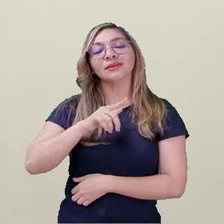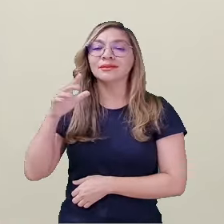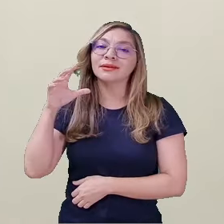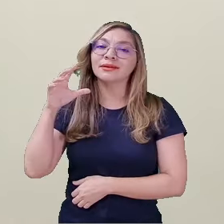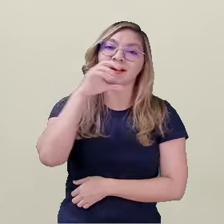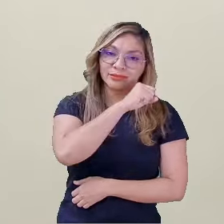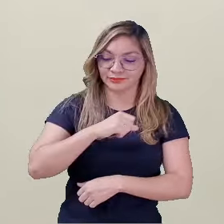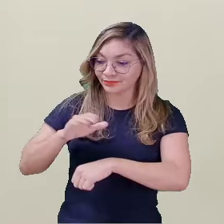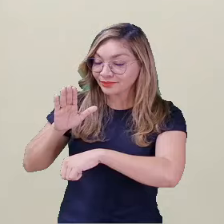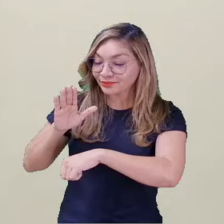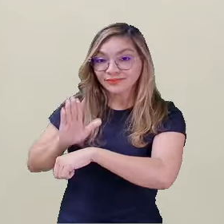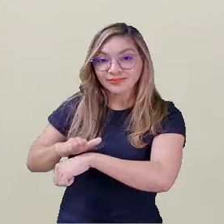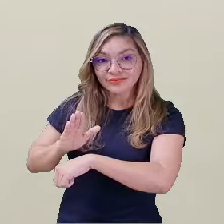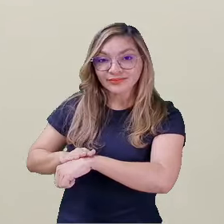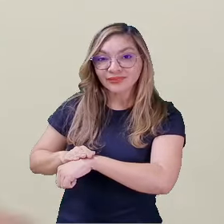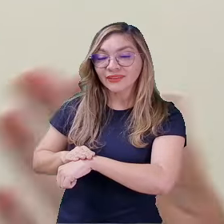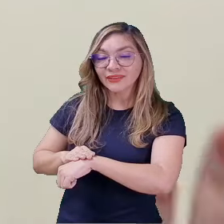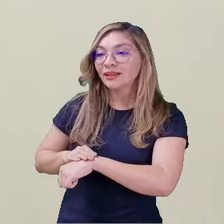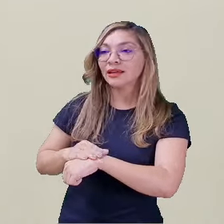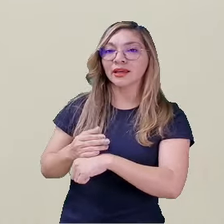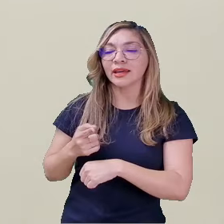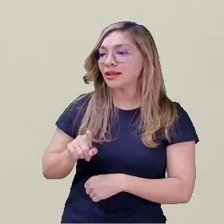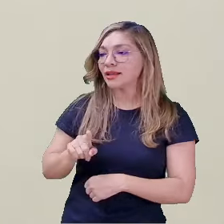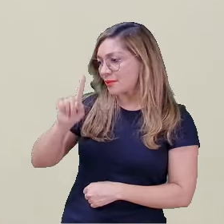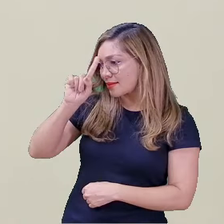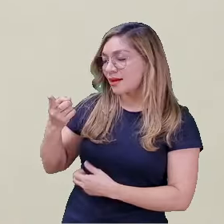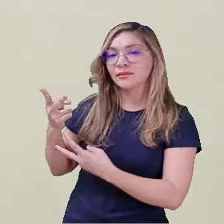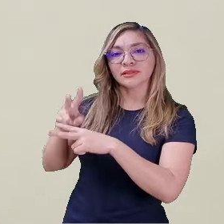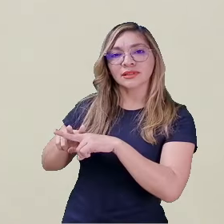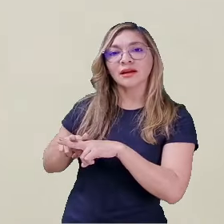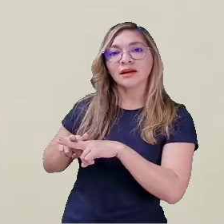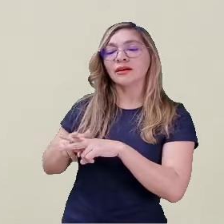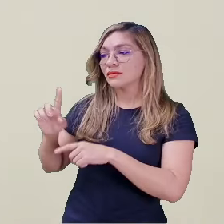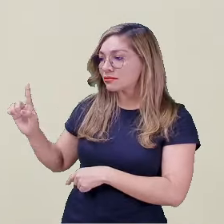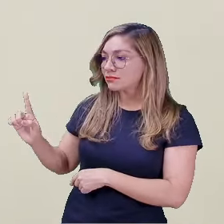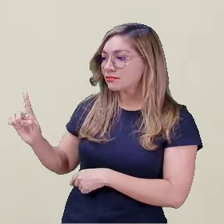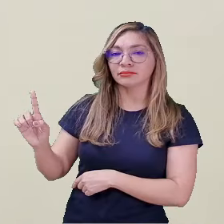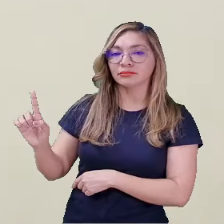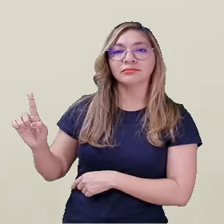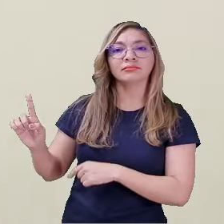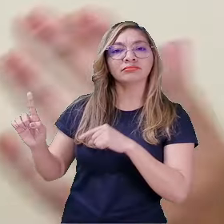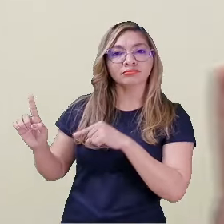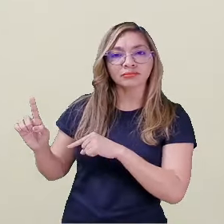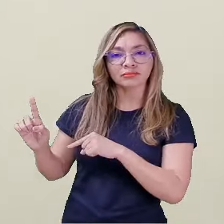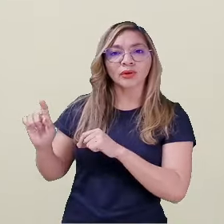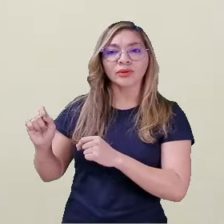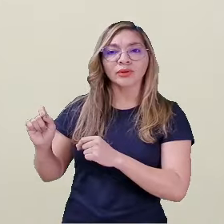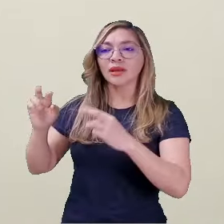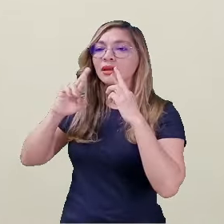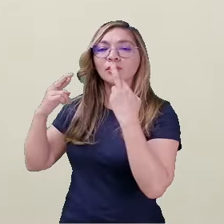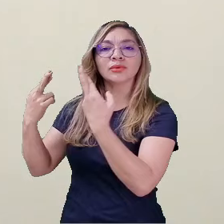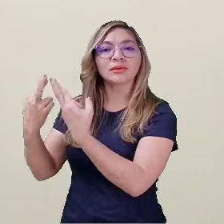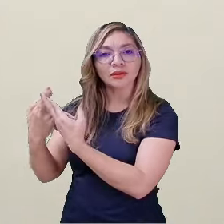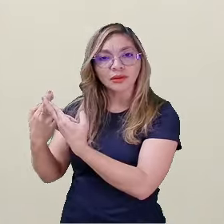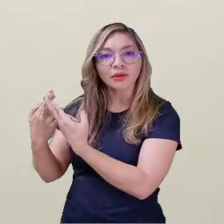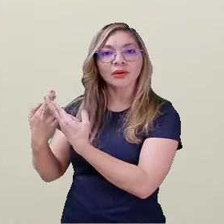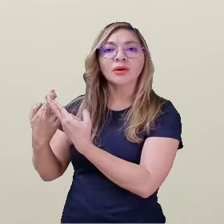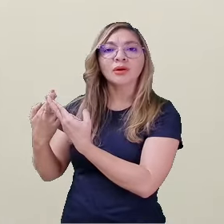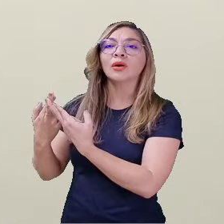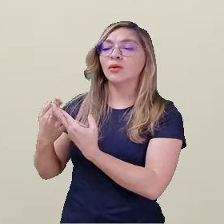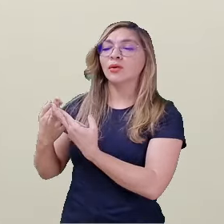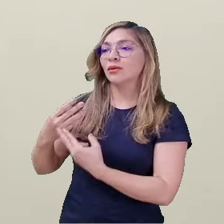momento em que foi cumprido o mandado de prisão, já foi apresentado aqui para a gente, para fazer audiência, com a presença do defensor,